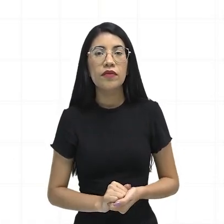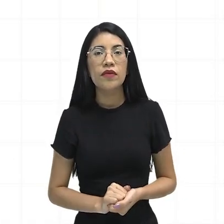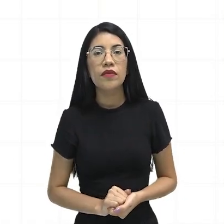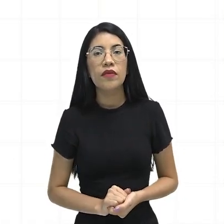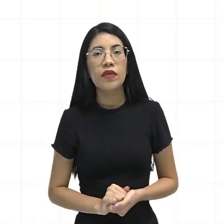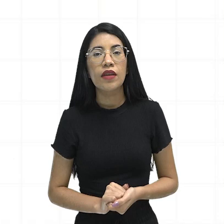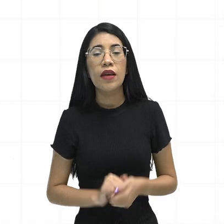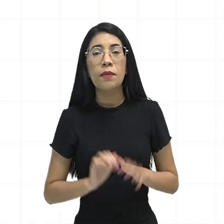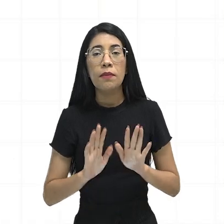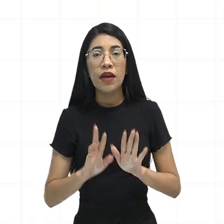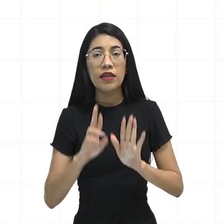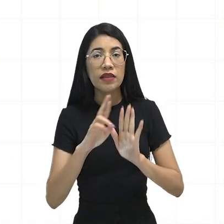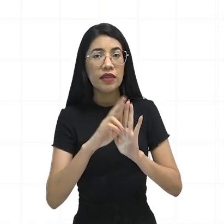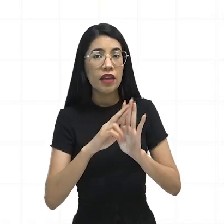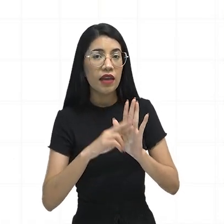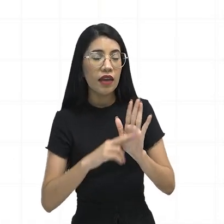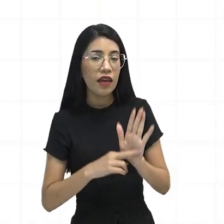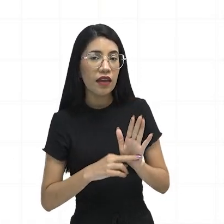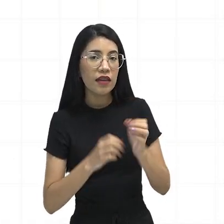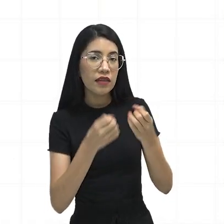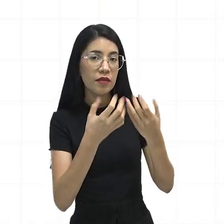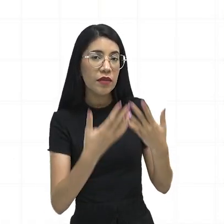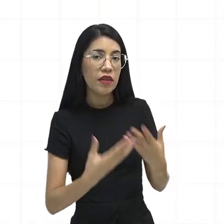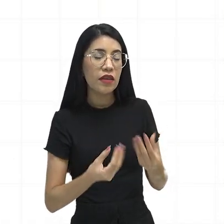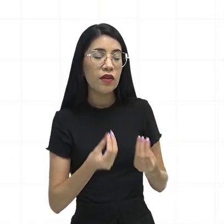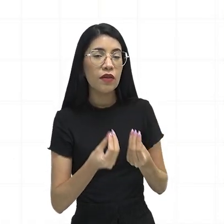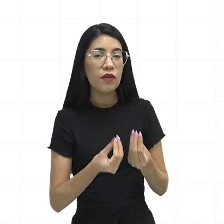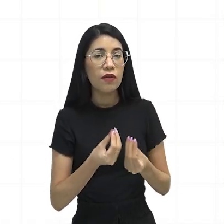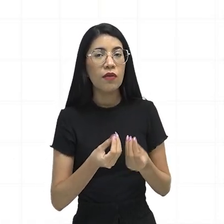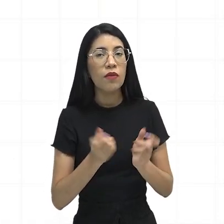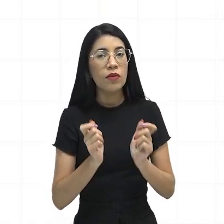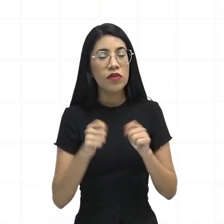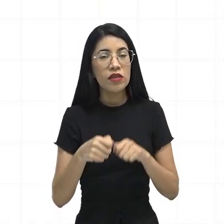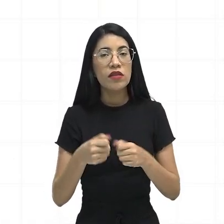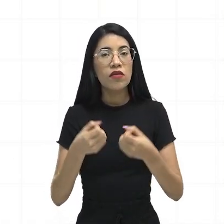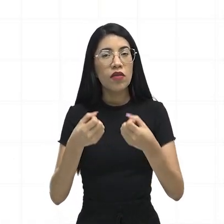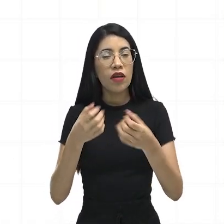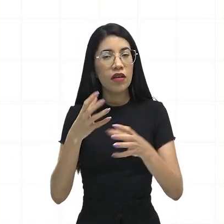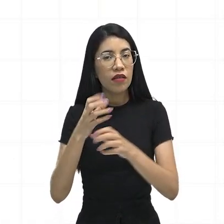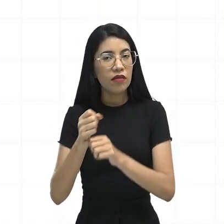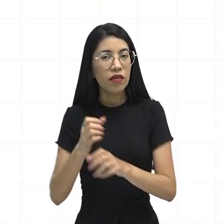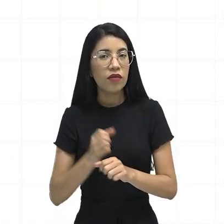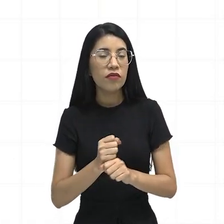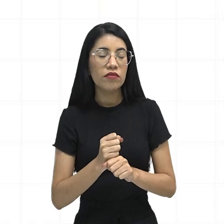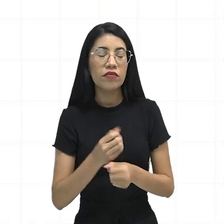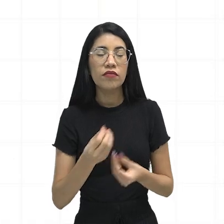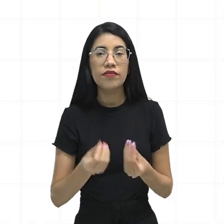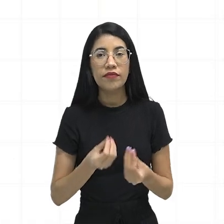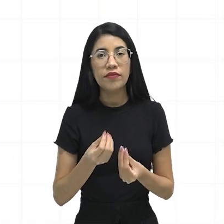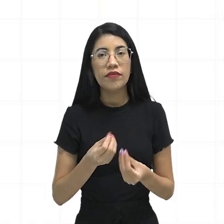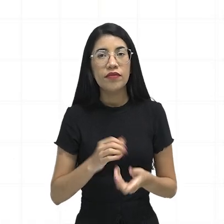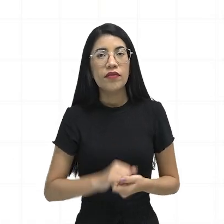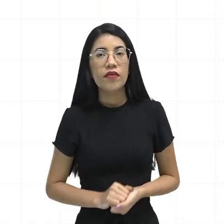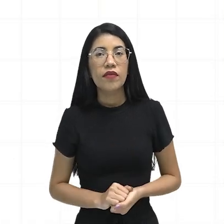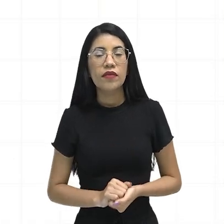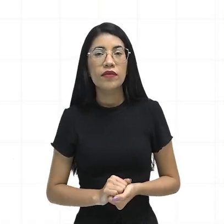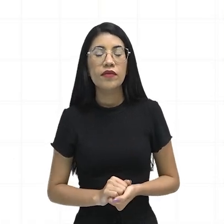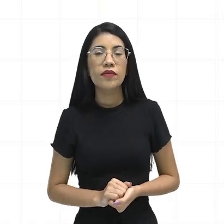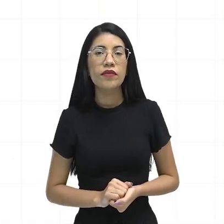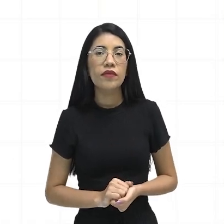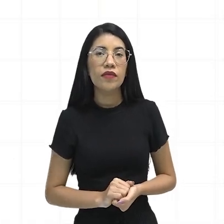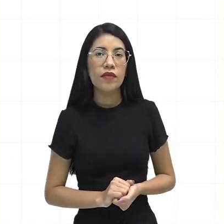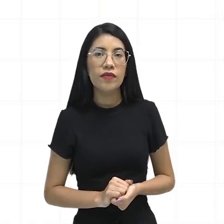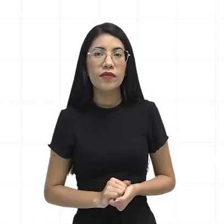que me diz a regra ou como é que a gente pode realizar justamente essa adição entre eles?